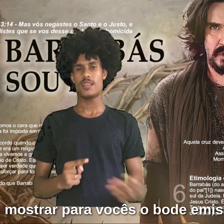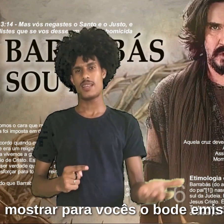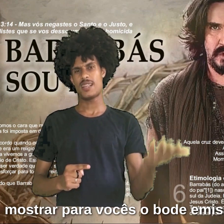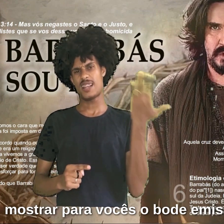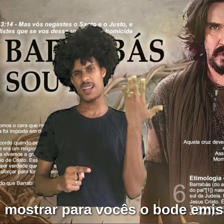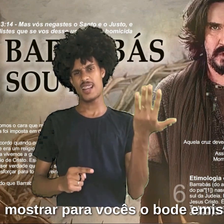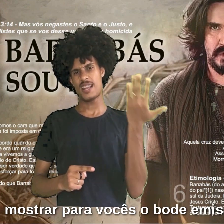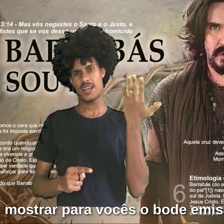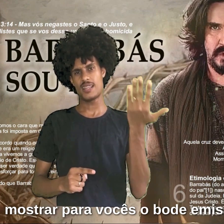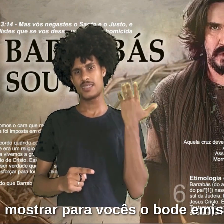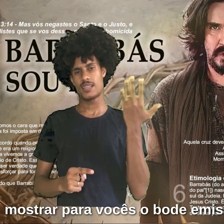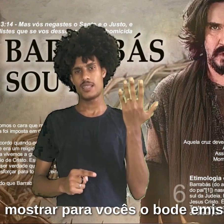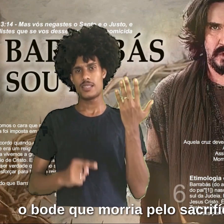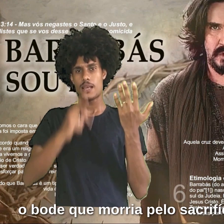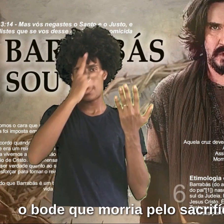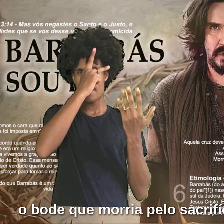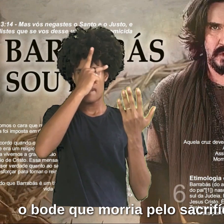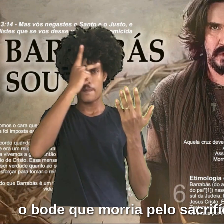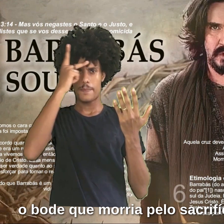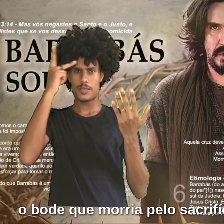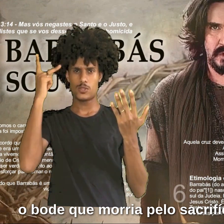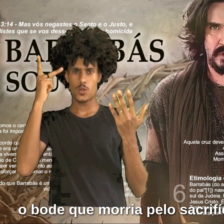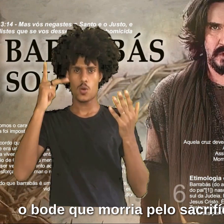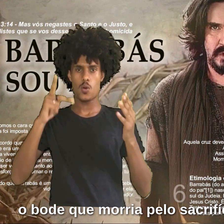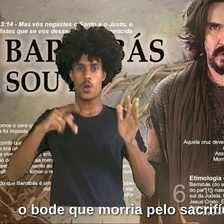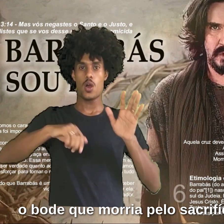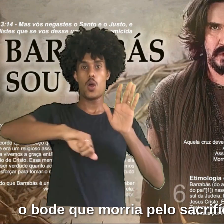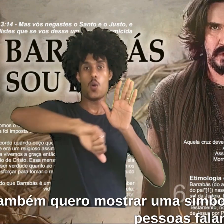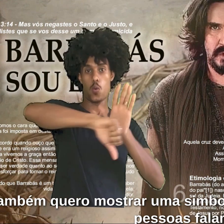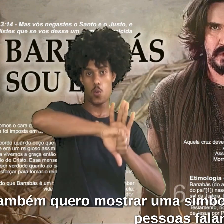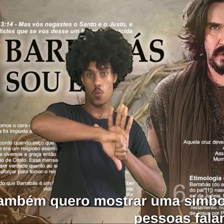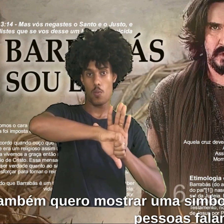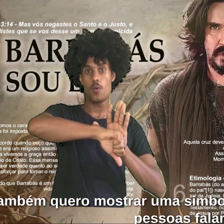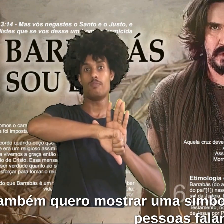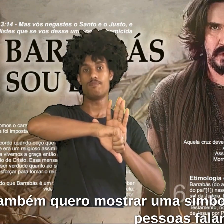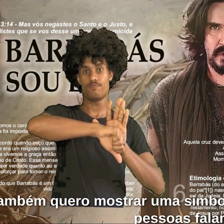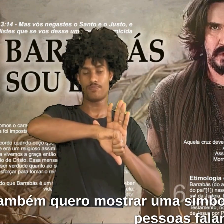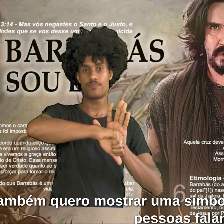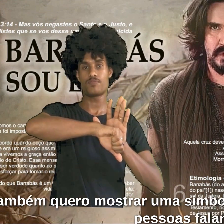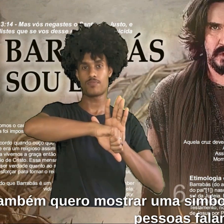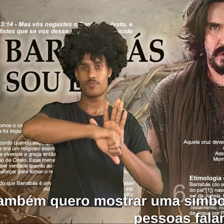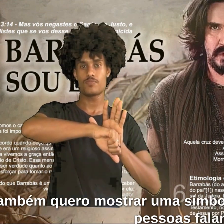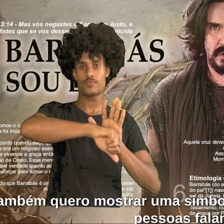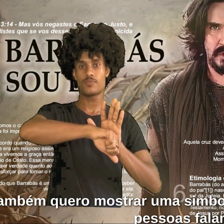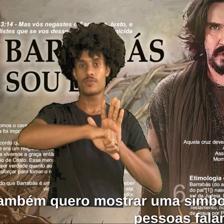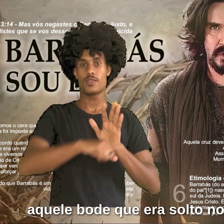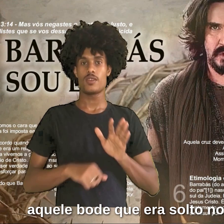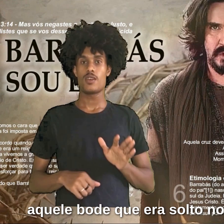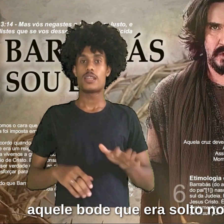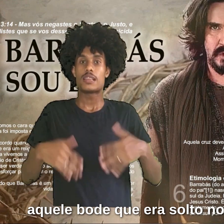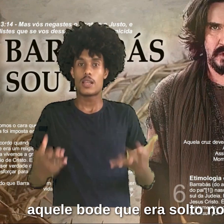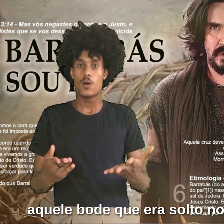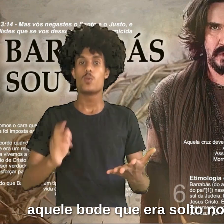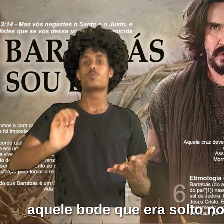bode emissário, né? O bode Azazel e o bode que morria pelo sacrifício do pecado do povo. Também quero mostrar uma simbologia para vocês. Algumas pessoas falam que aquele